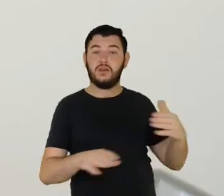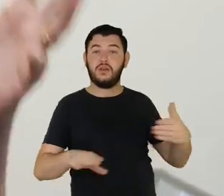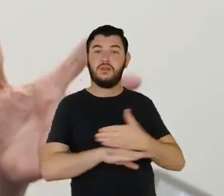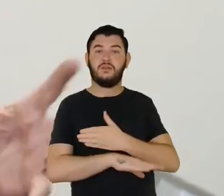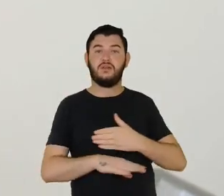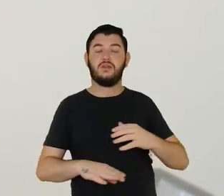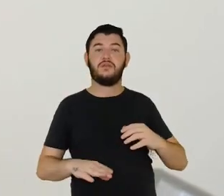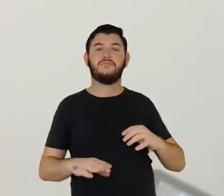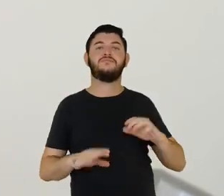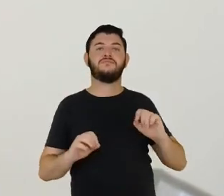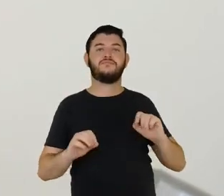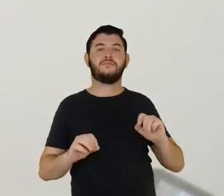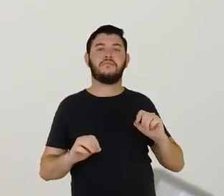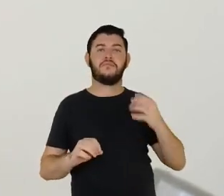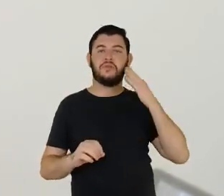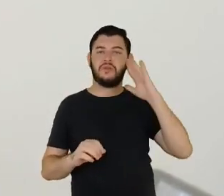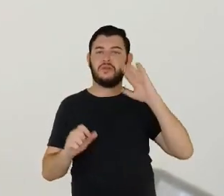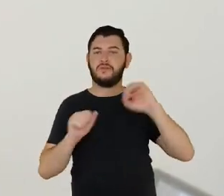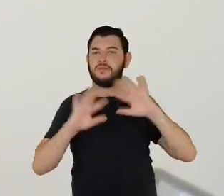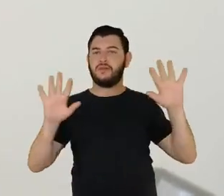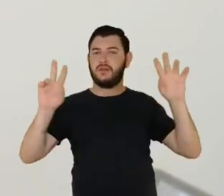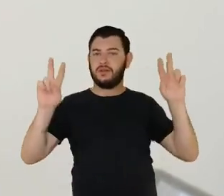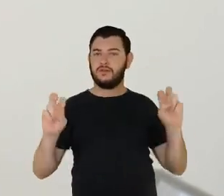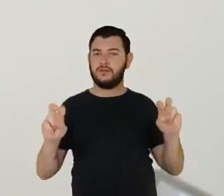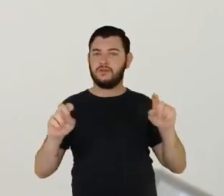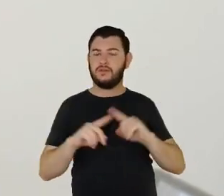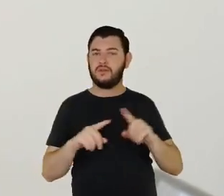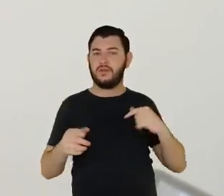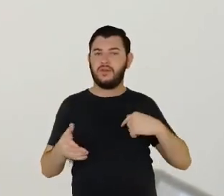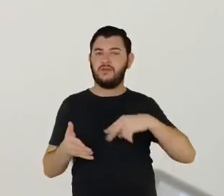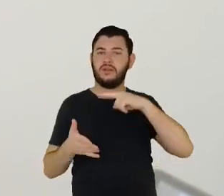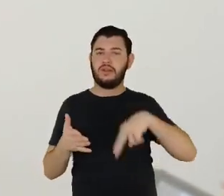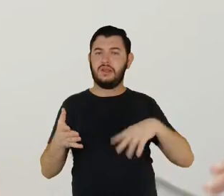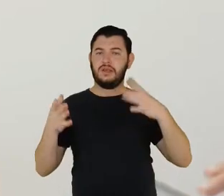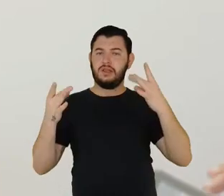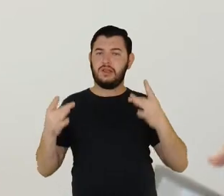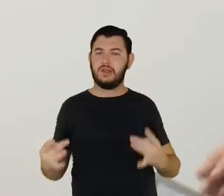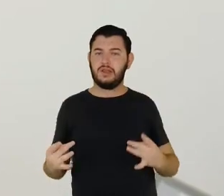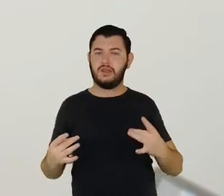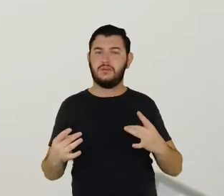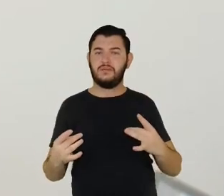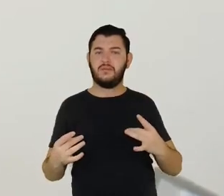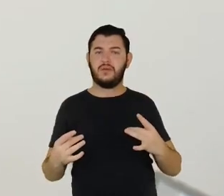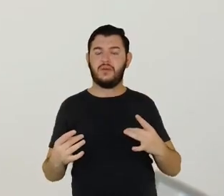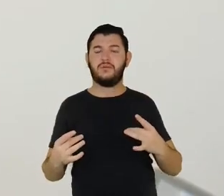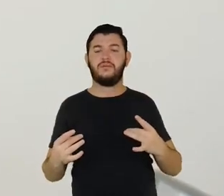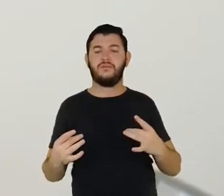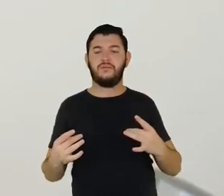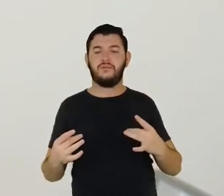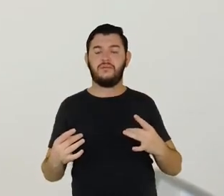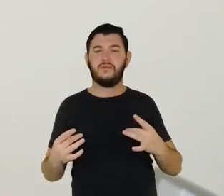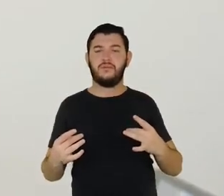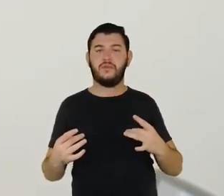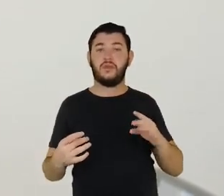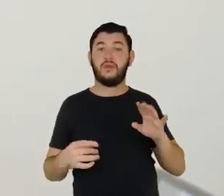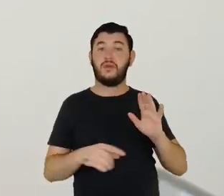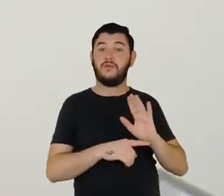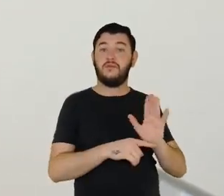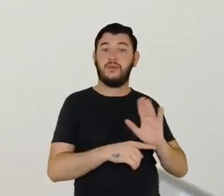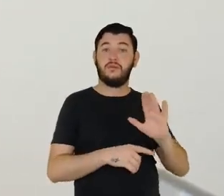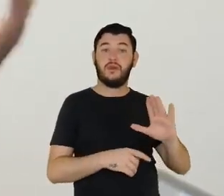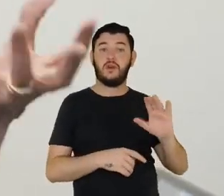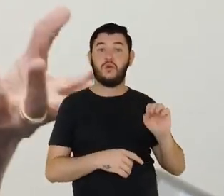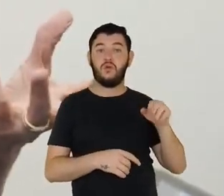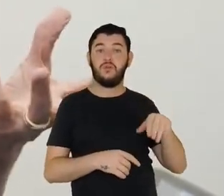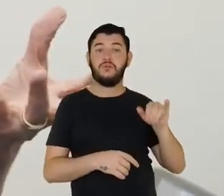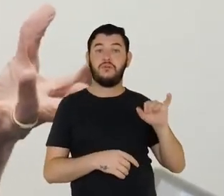Li profundamente a SP Filme, a Rio Filme. A Film Commission, na realidade, ela é uma intermediária entre o